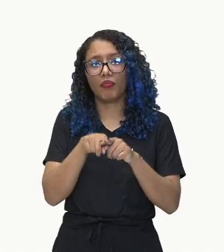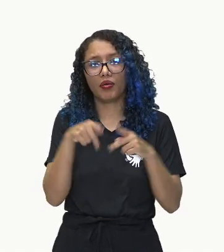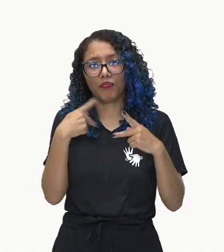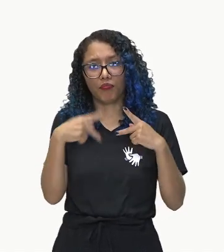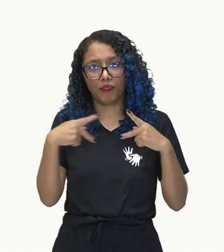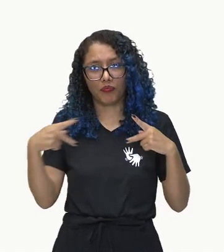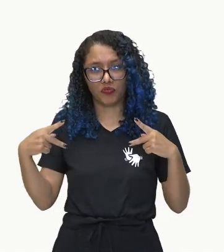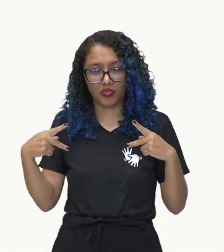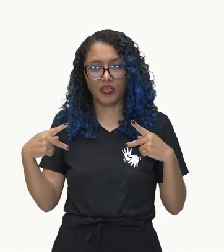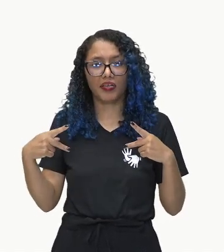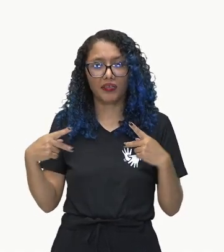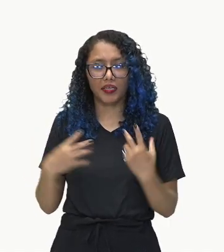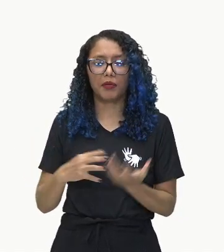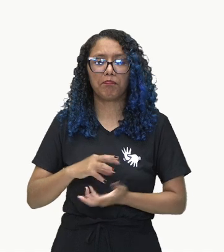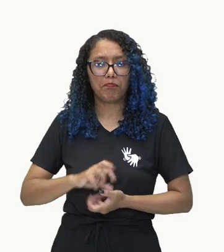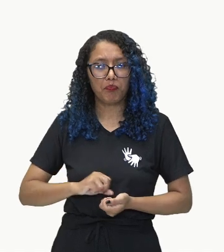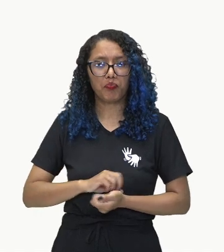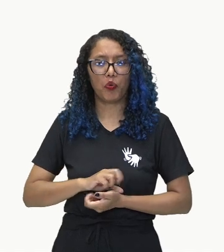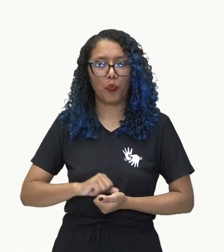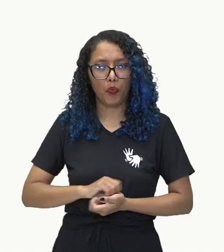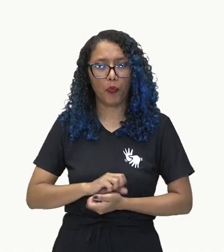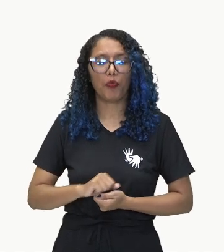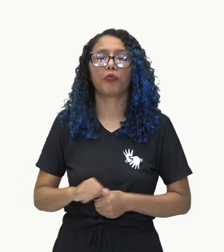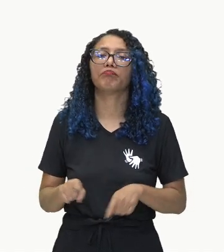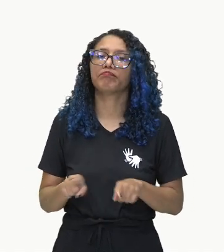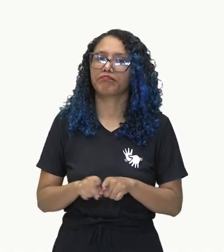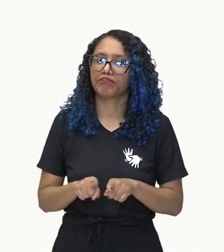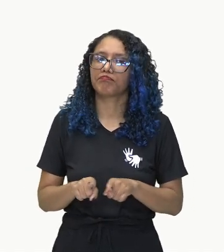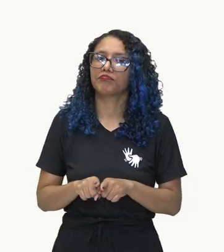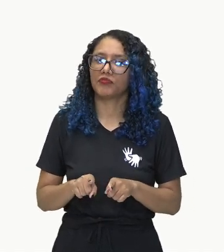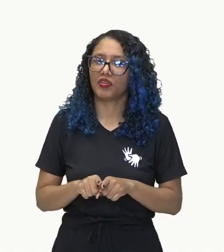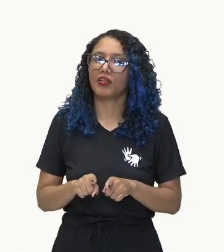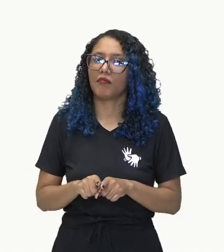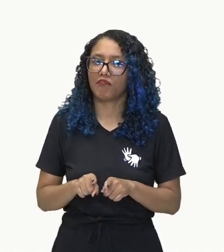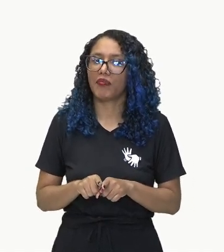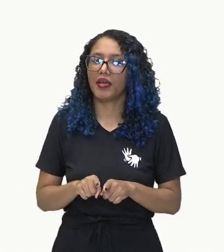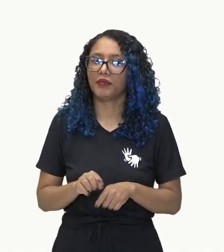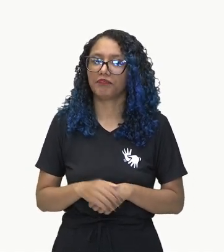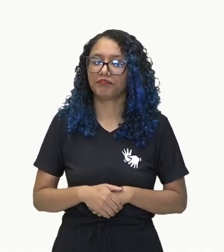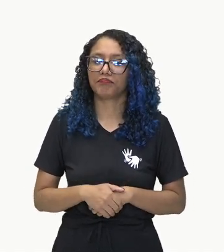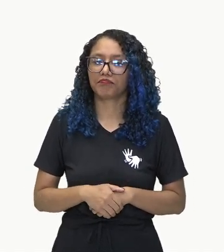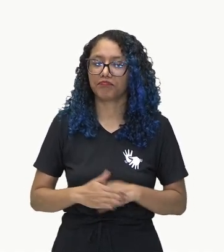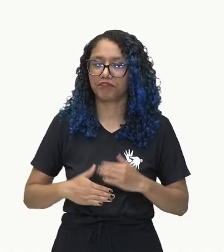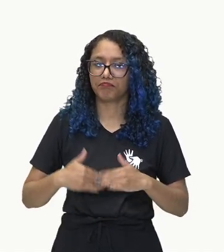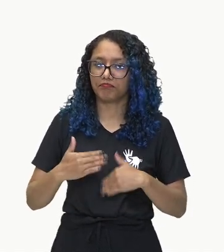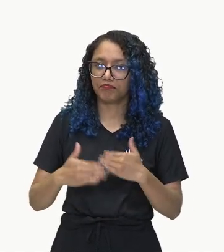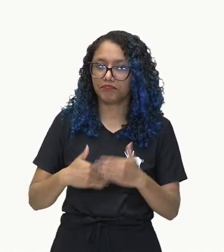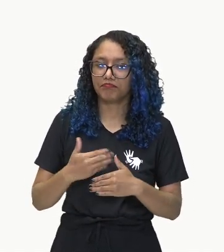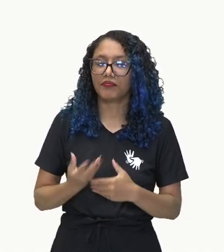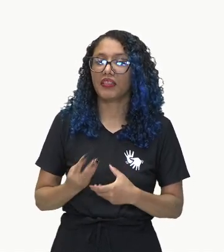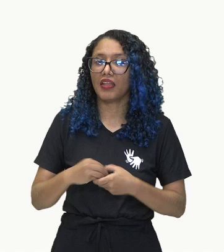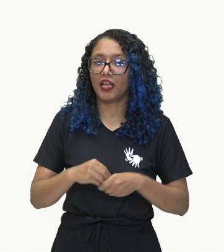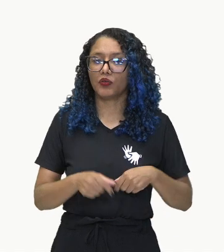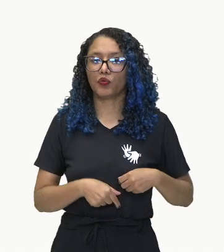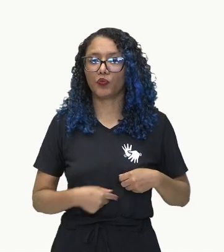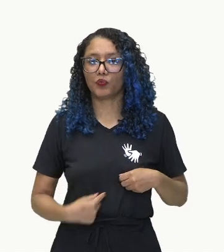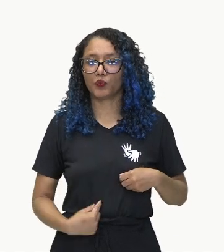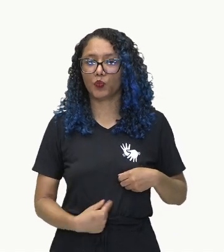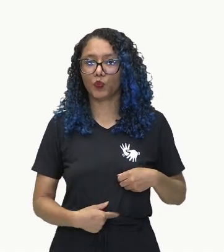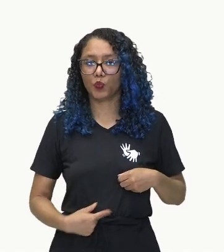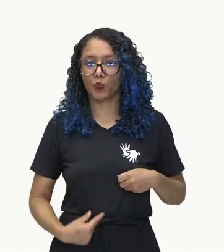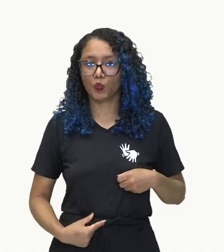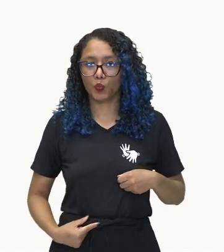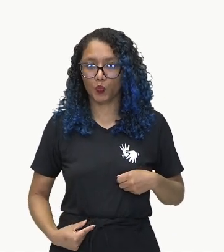que sofreram o processo de transformação também vão passar por essa transformação no intestino delgado.